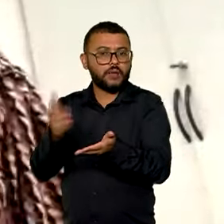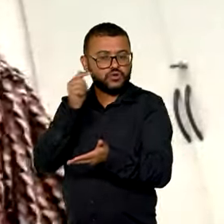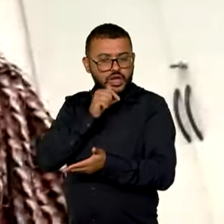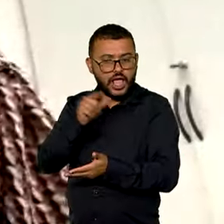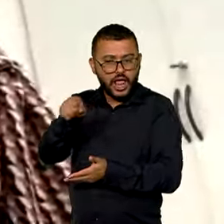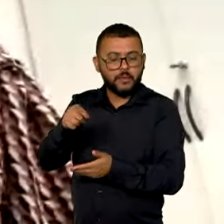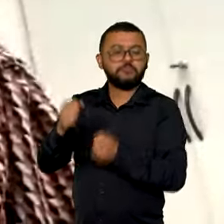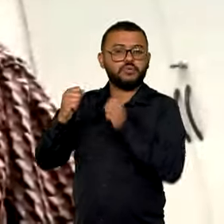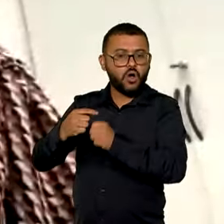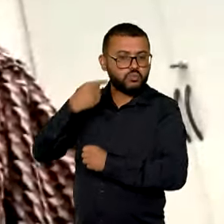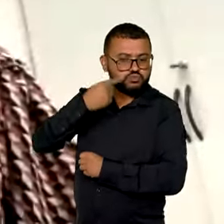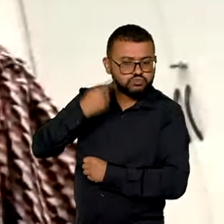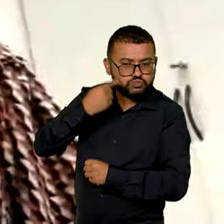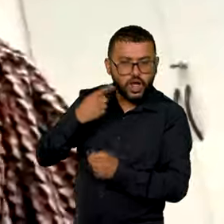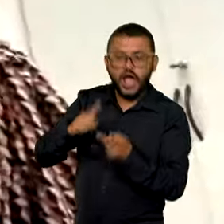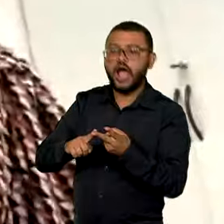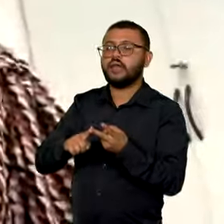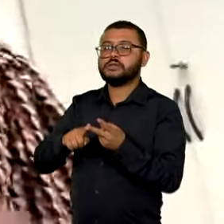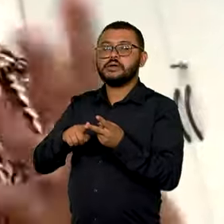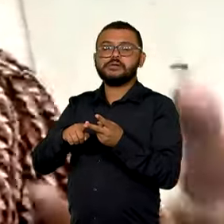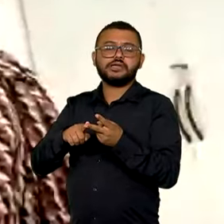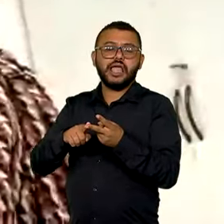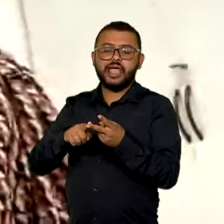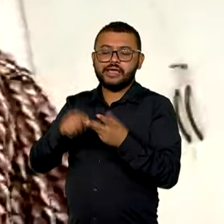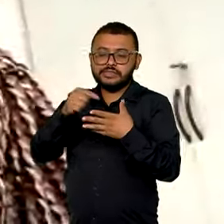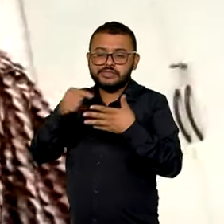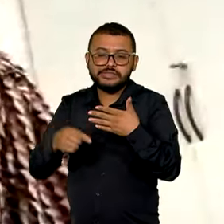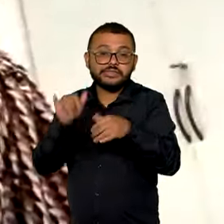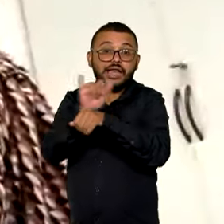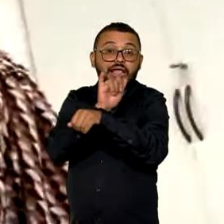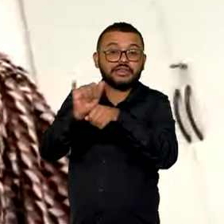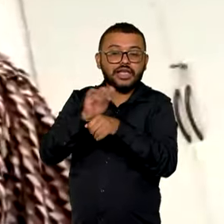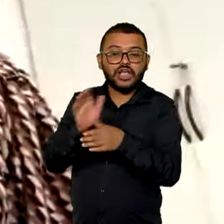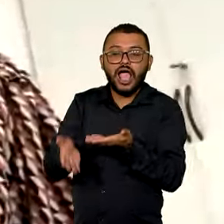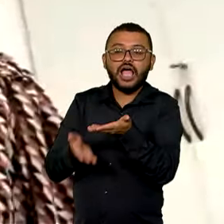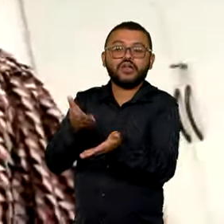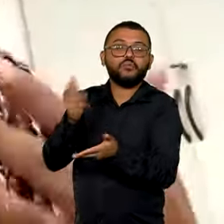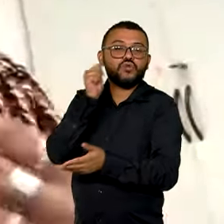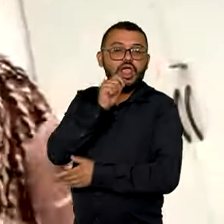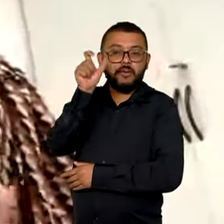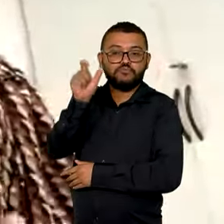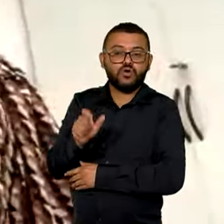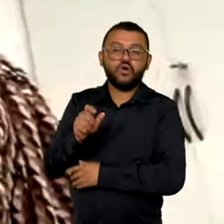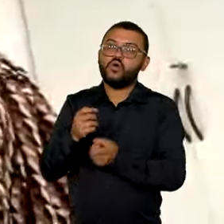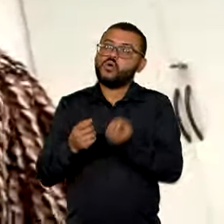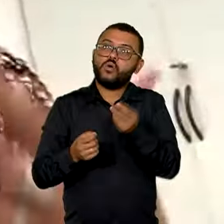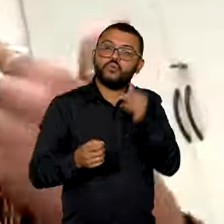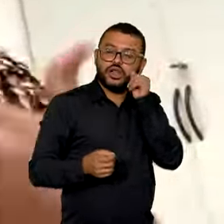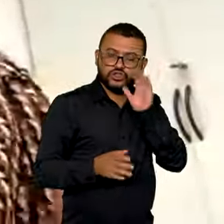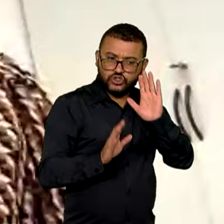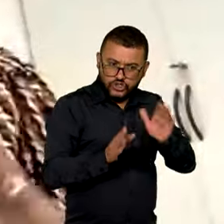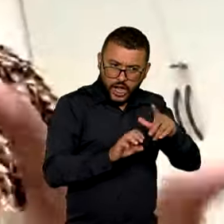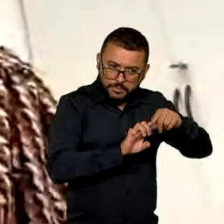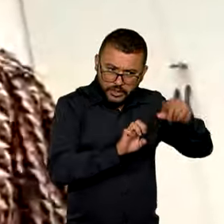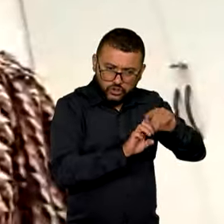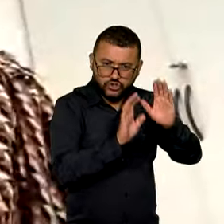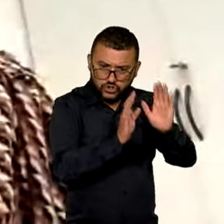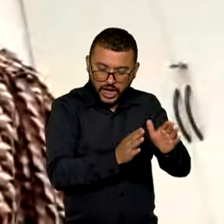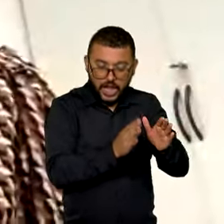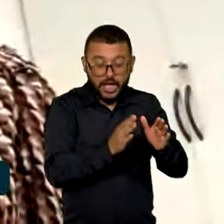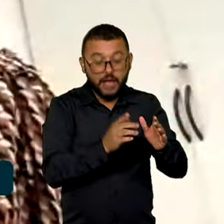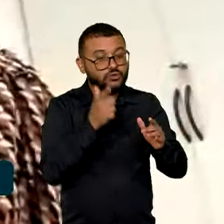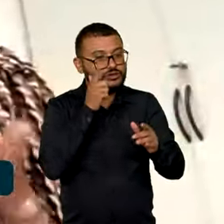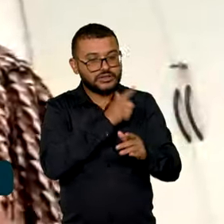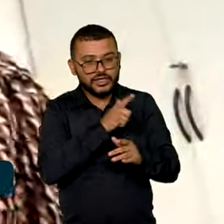assessoria jurídica. Então, é criar condições mesmo favoráveis para que as mulheres, ou que já têm seu negócio, consigam ser